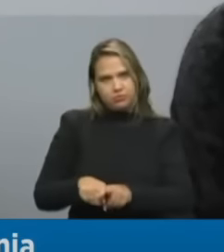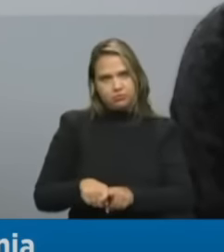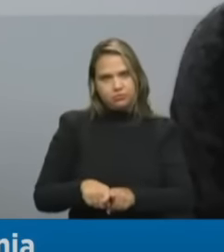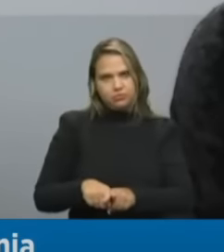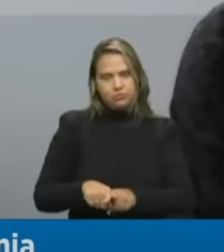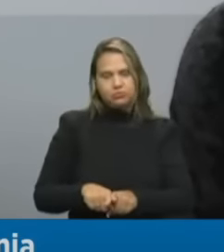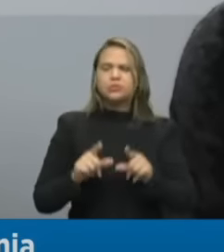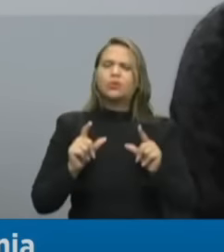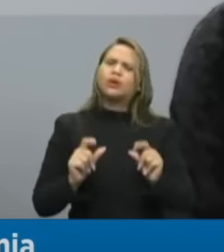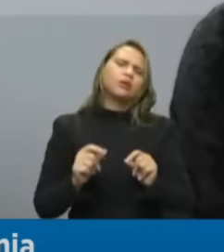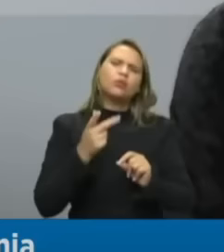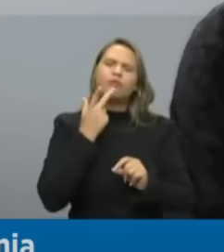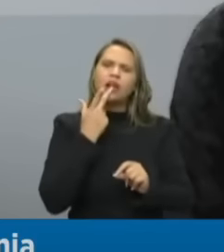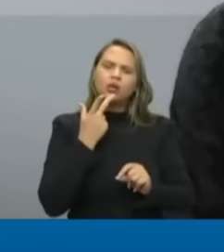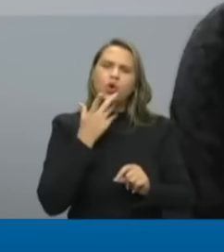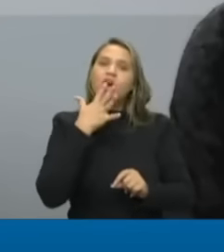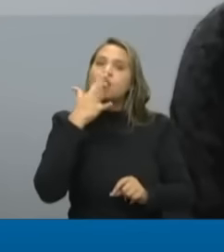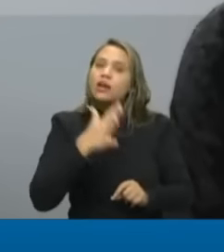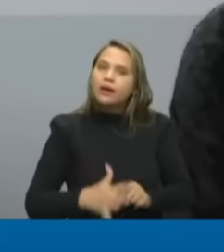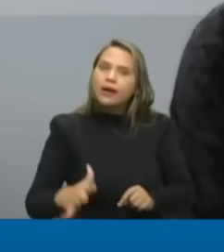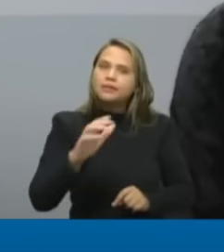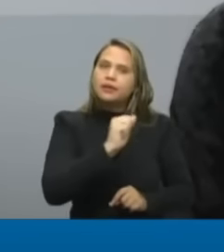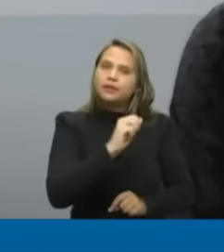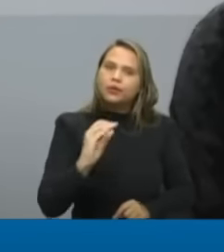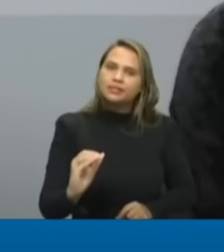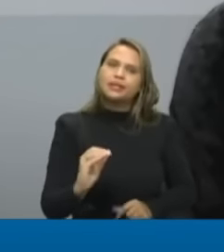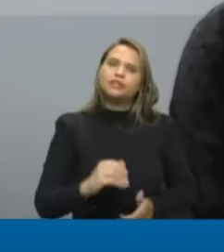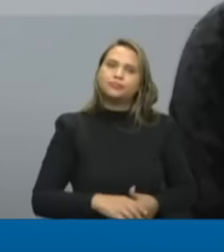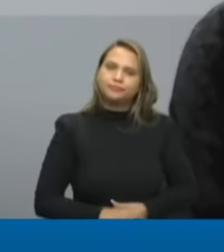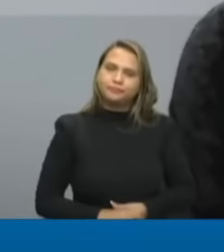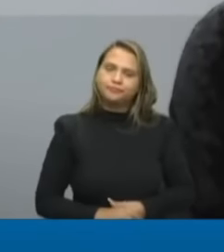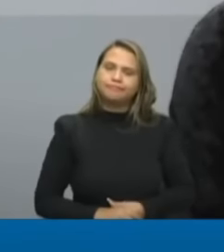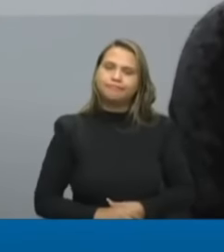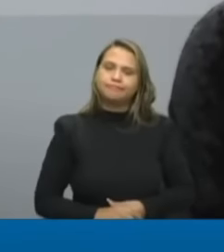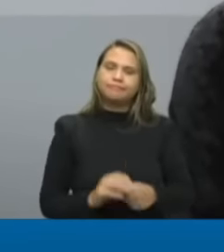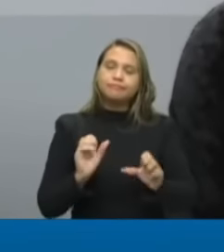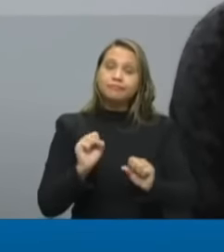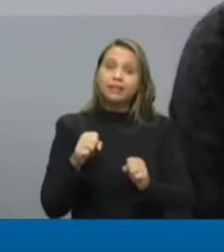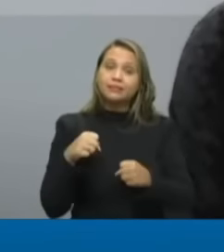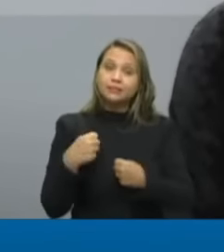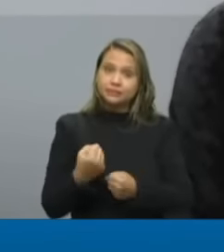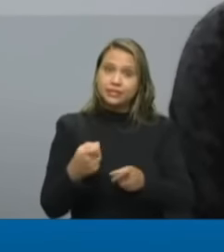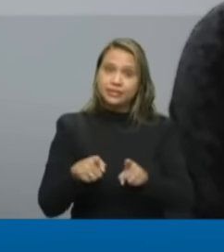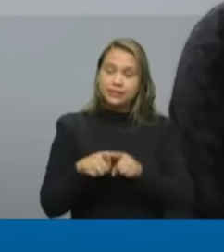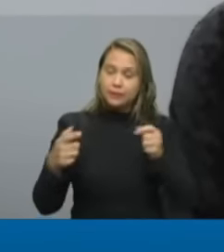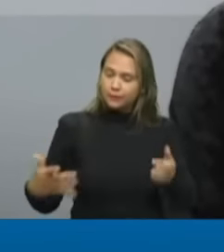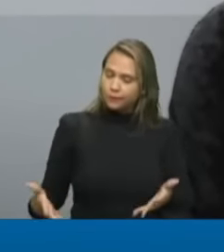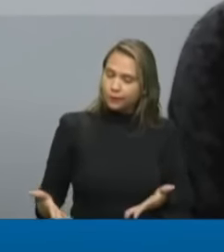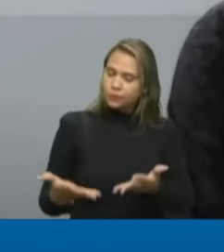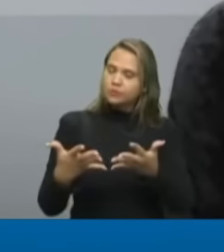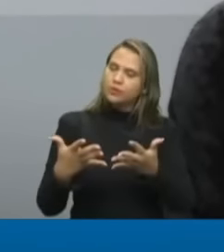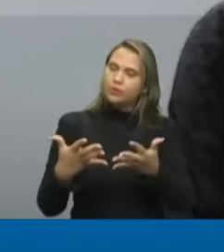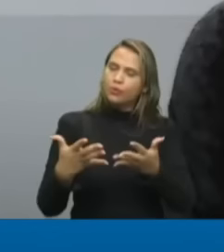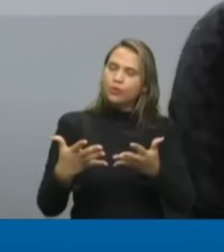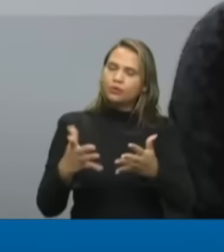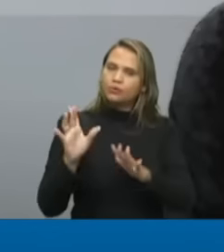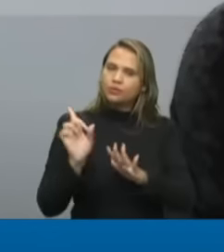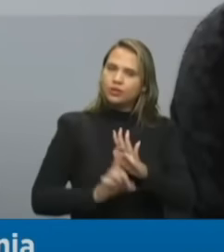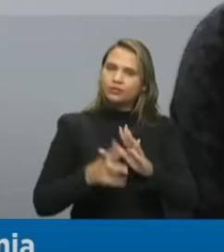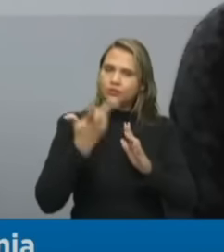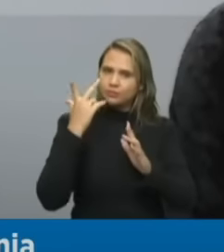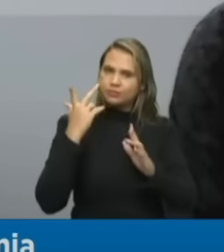Estamos falando de criança e adolescente. Ou seja, a defesa e a promoção dos direitos das crianças e adolescentes é a política de direitos humanos, tem que